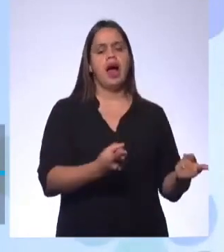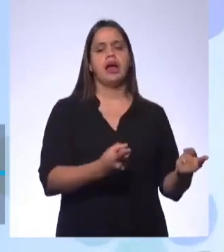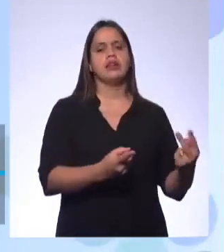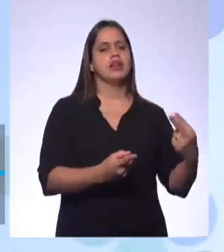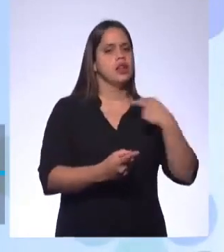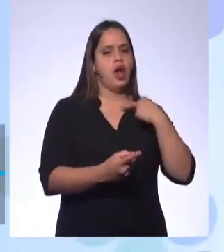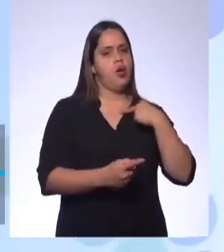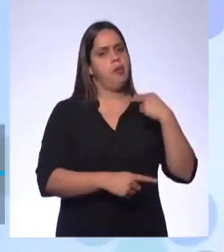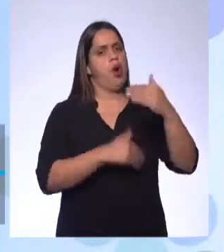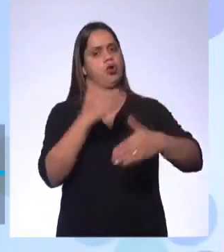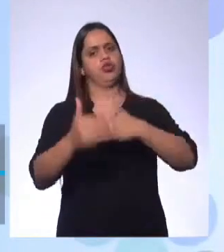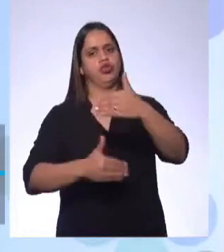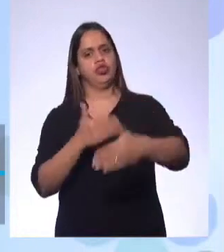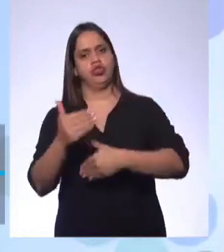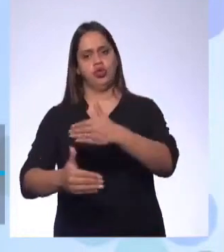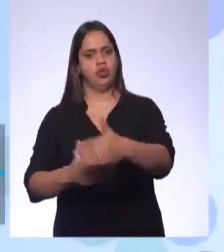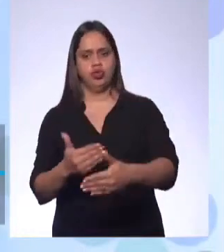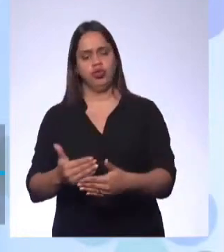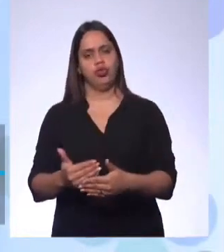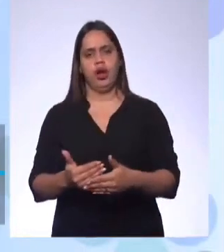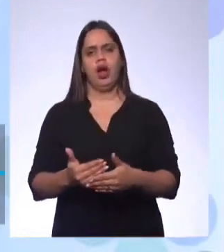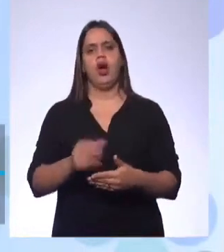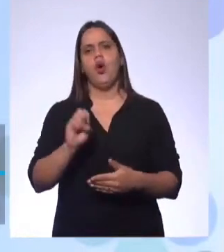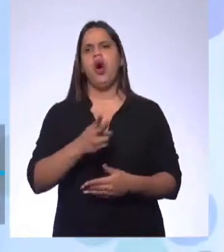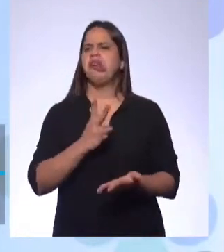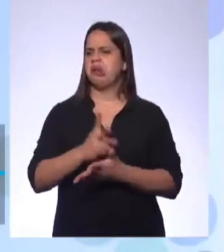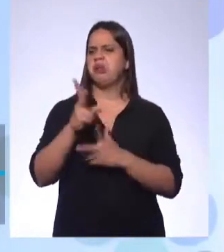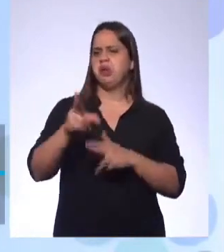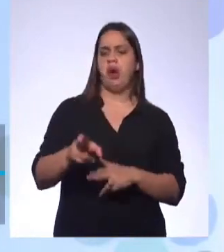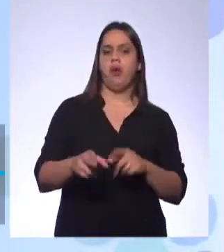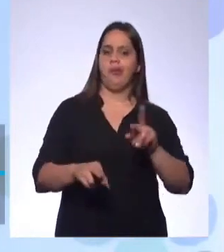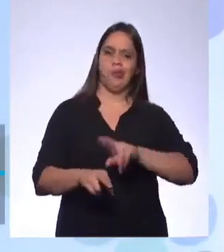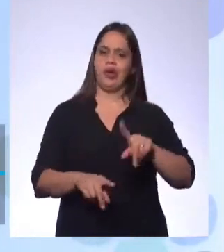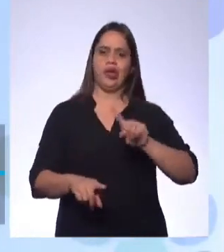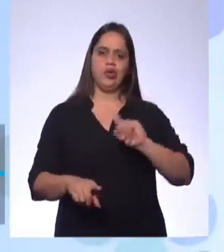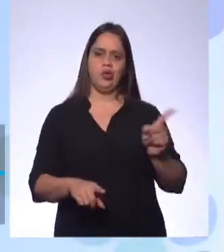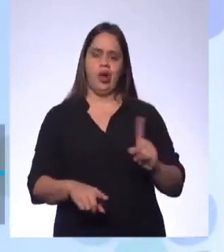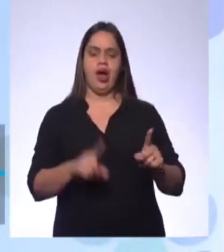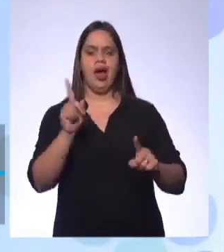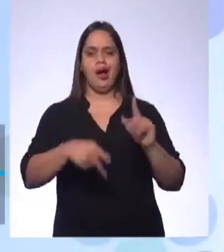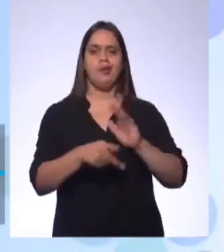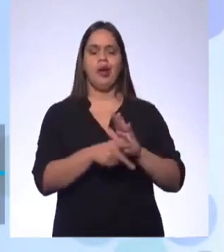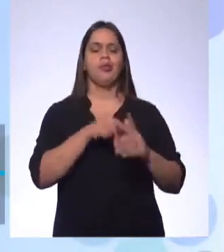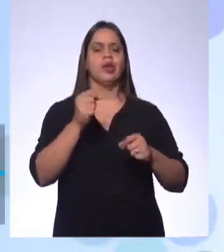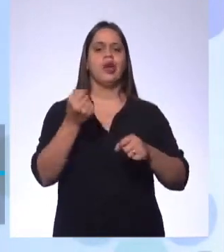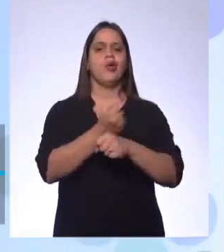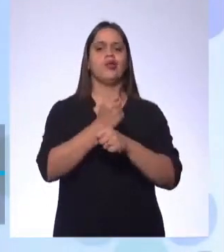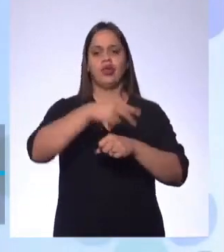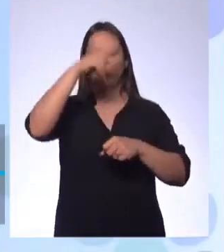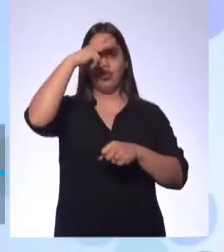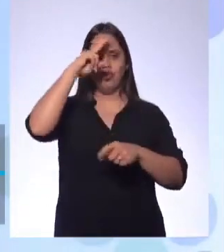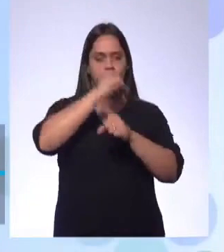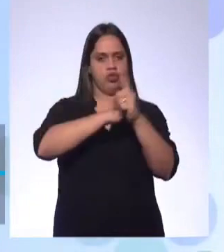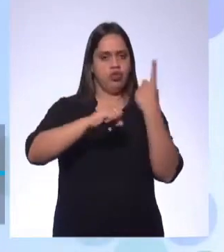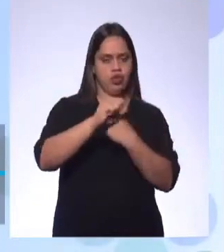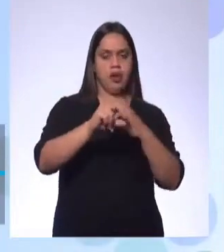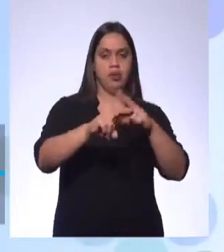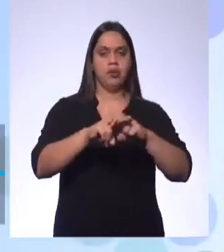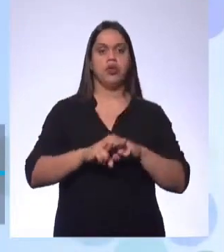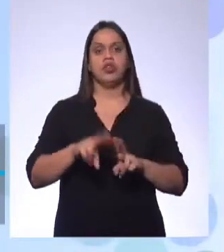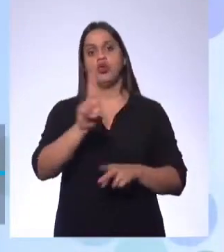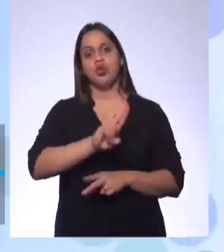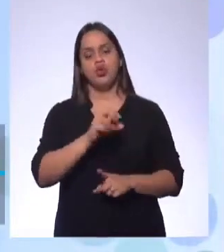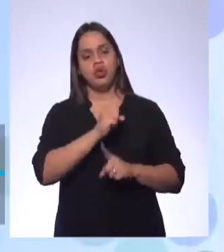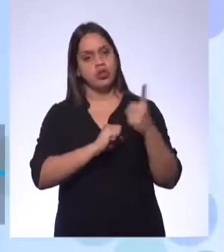passar como algo que sempre foi assim, porque não foi assim. São construções históricas e sociais. E para isso que serve a